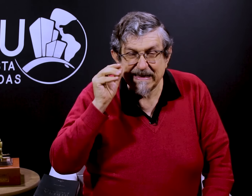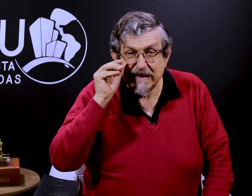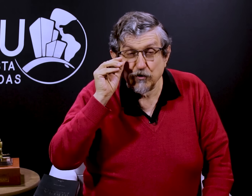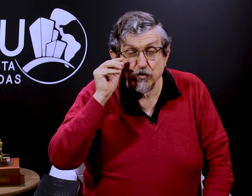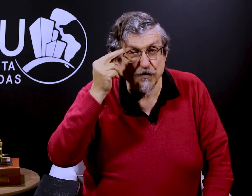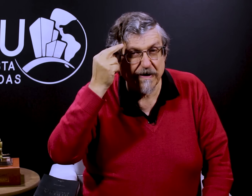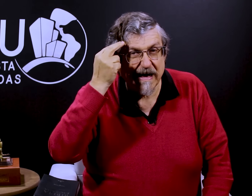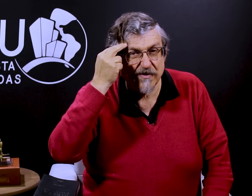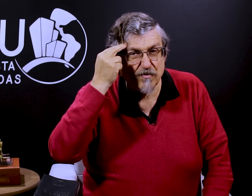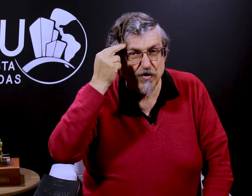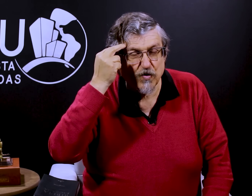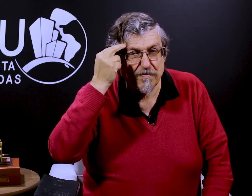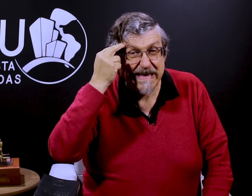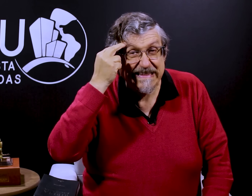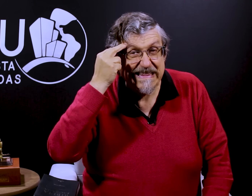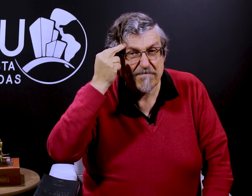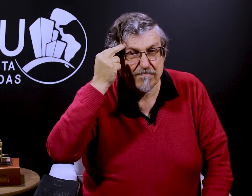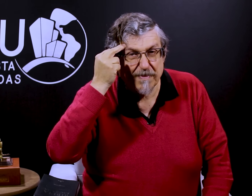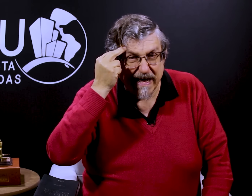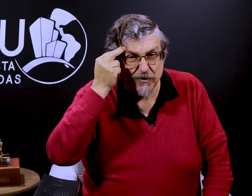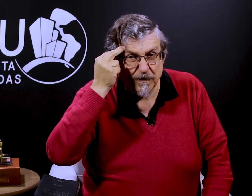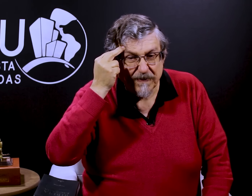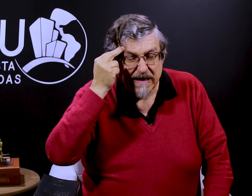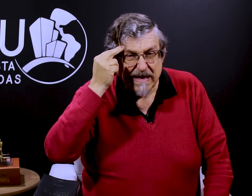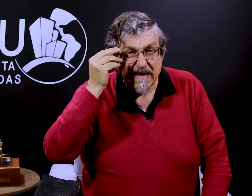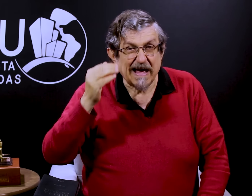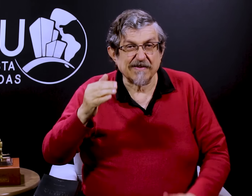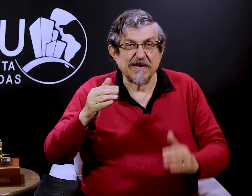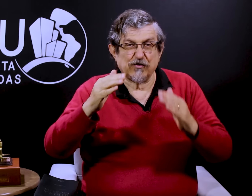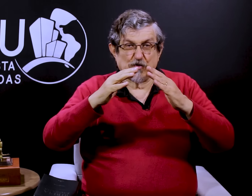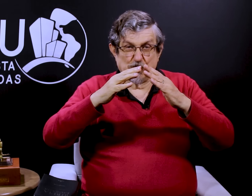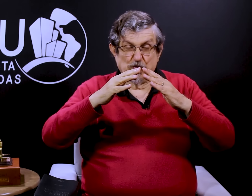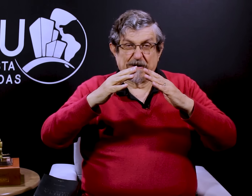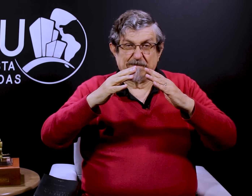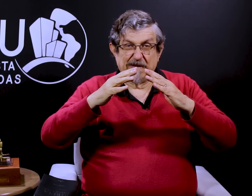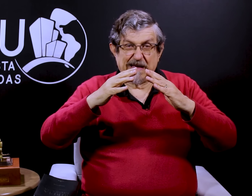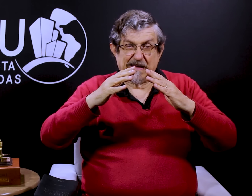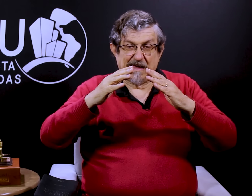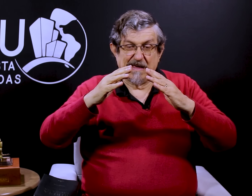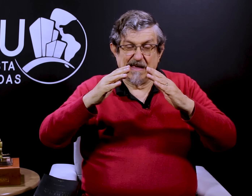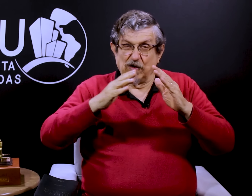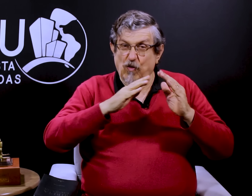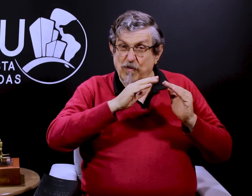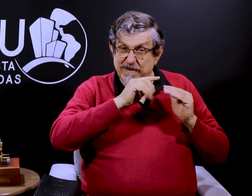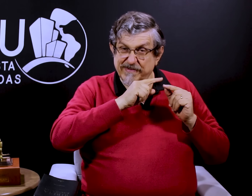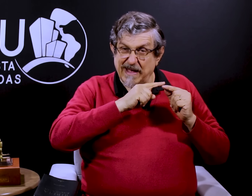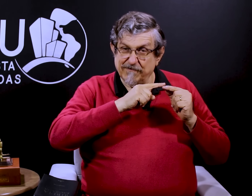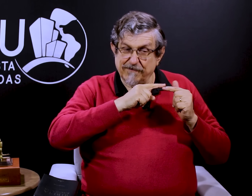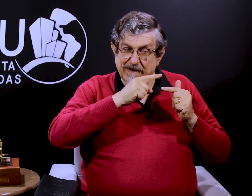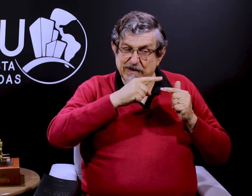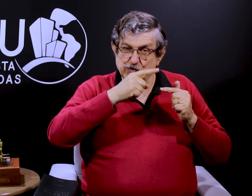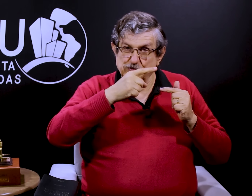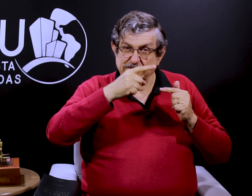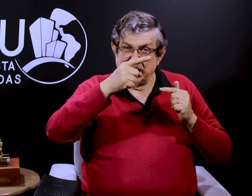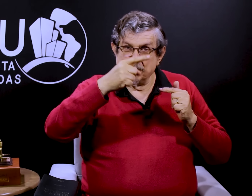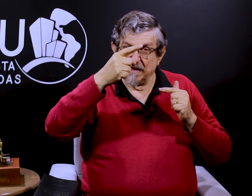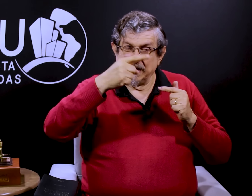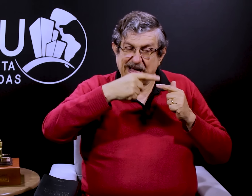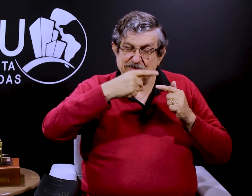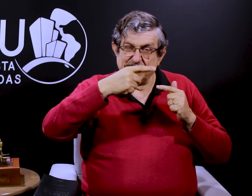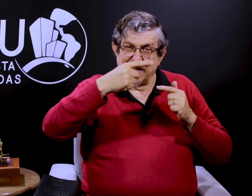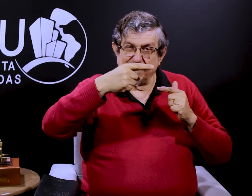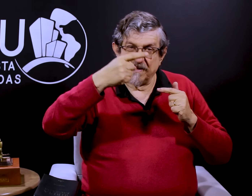para que tudo ficasse muito bem lembrado essa estrutura né que começava falando de um